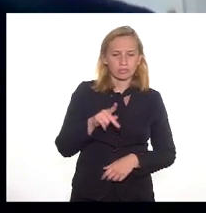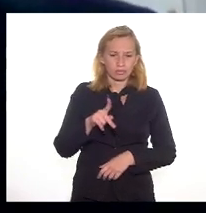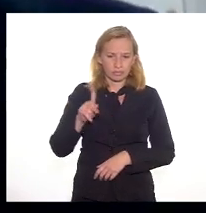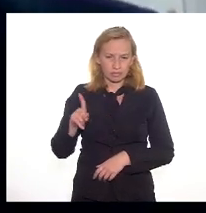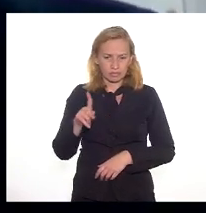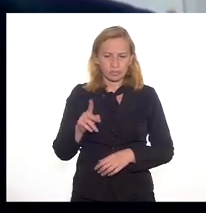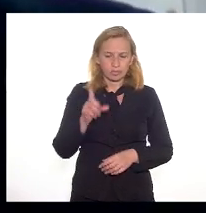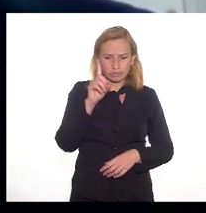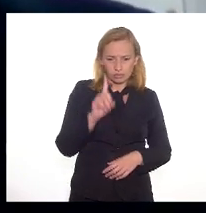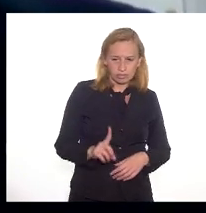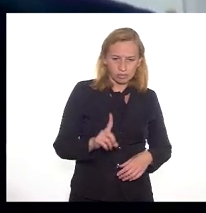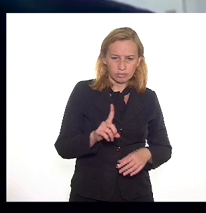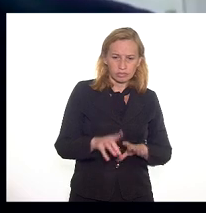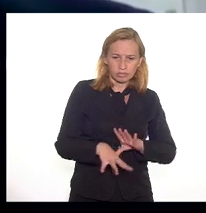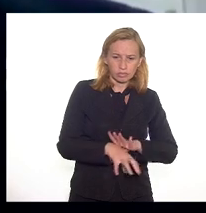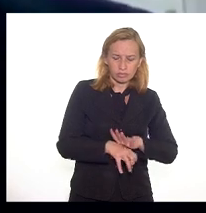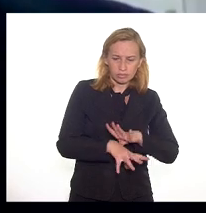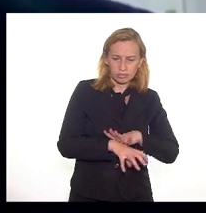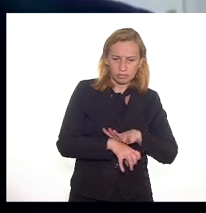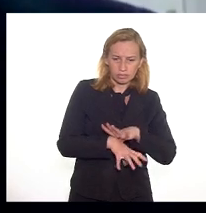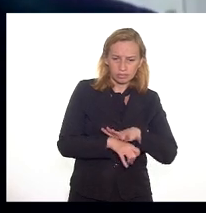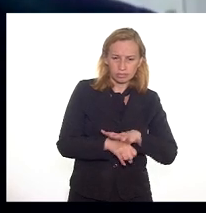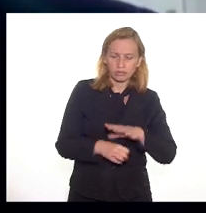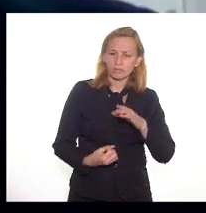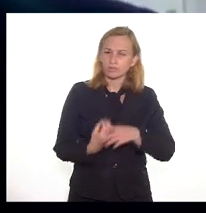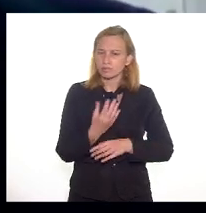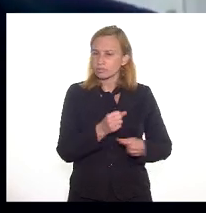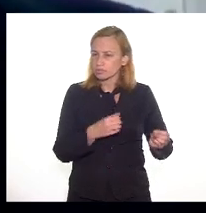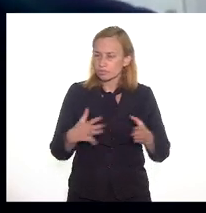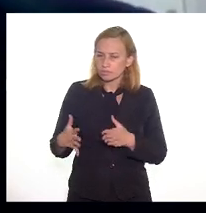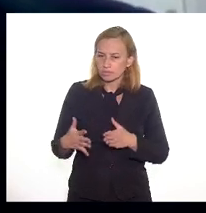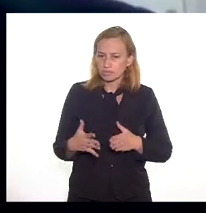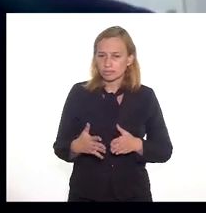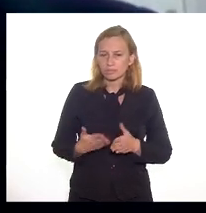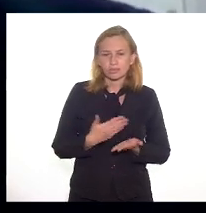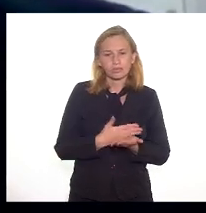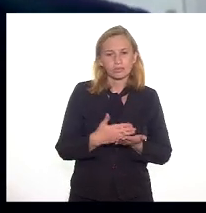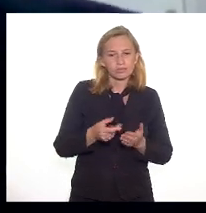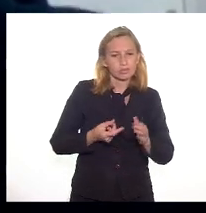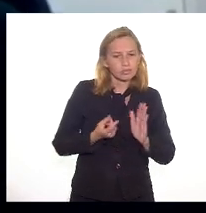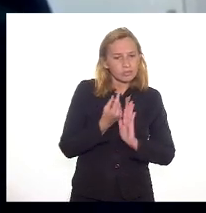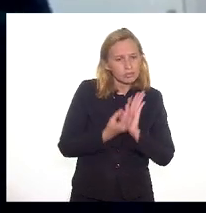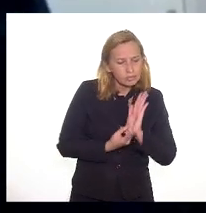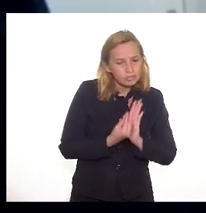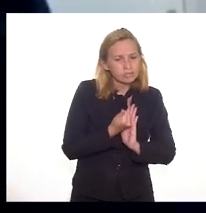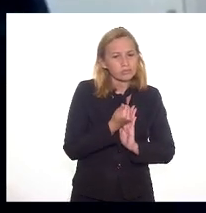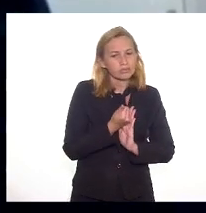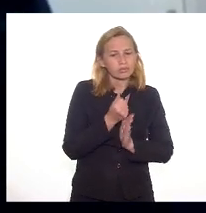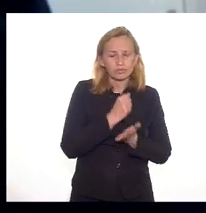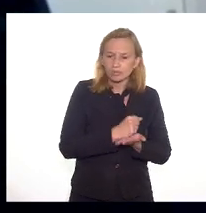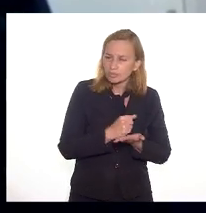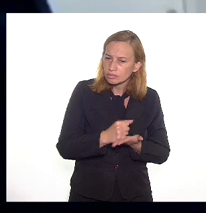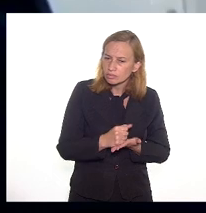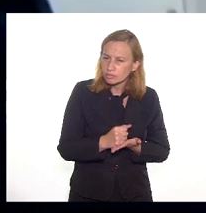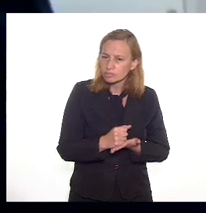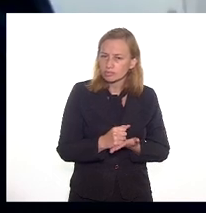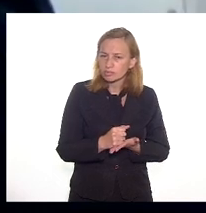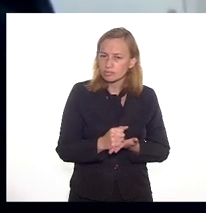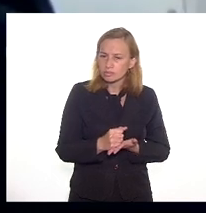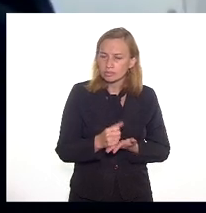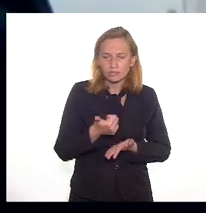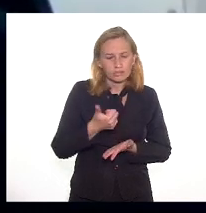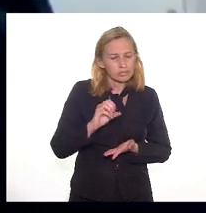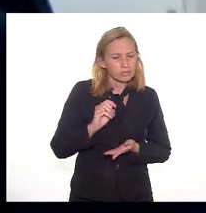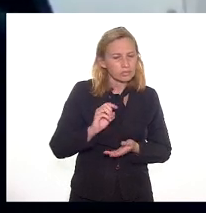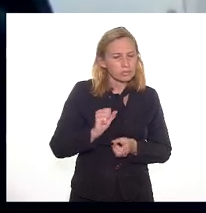o direito de explorar produção de um campo, a gente começa investimento naquele campo, a gente vai contratar o desenvolvimento de produção